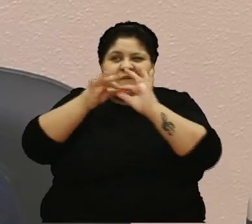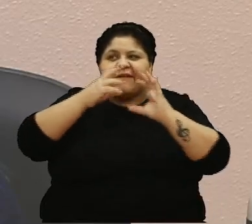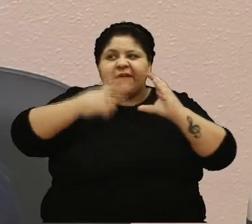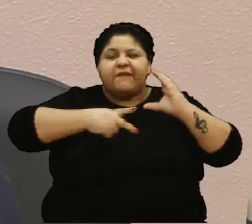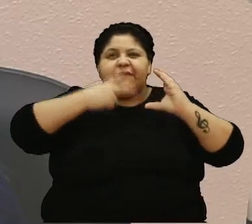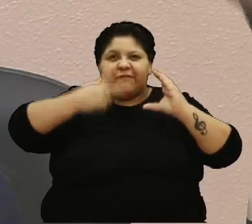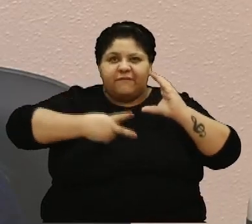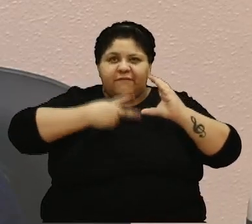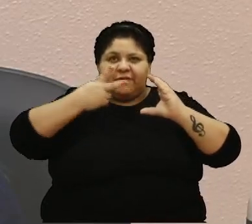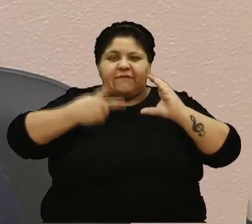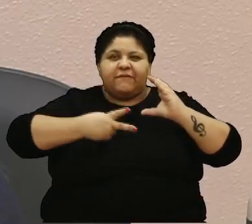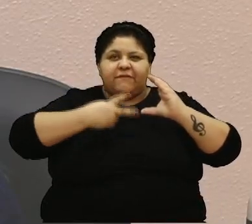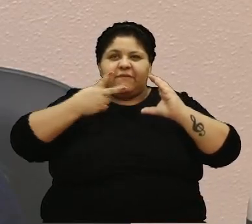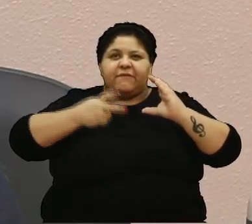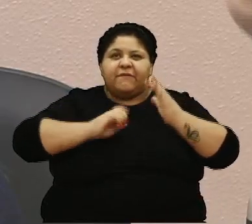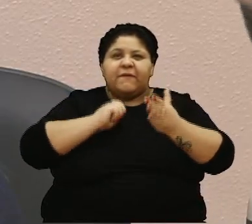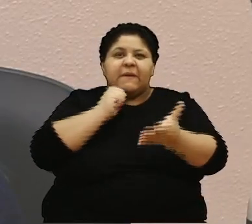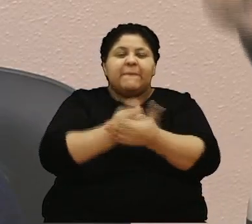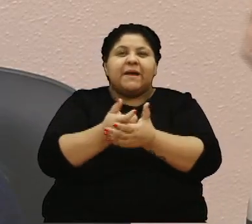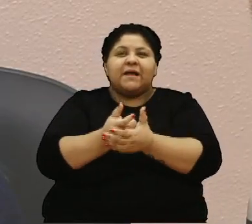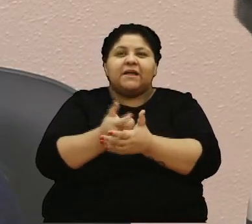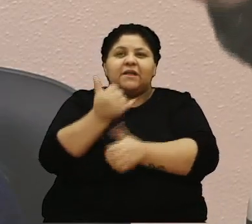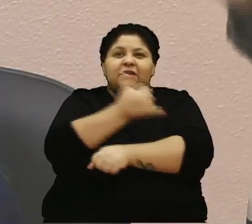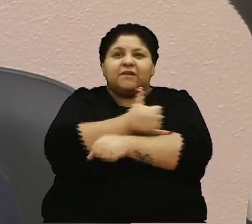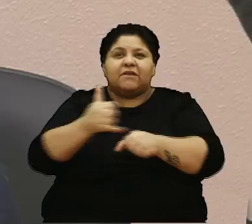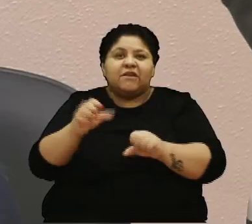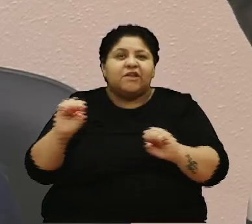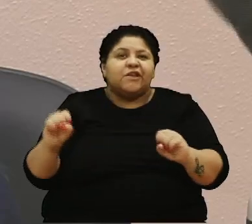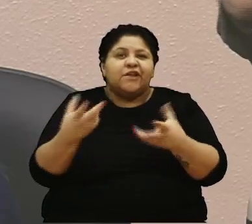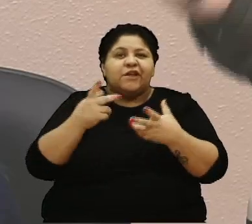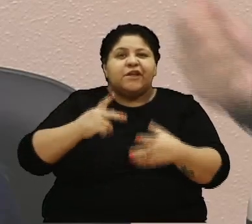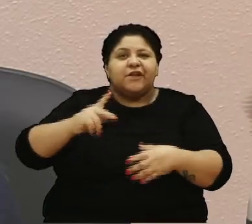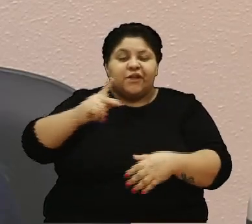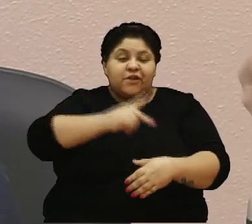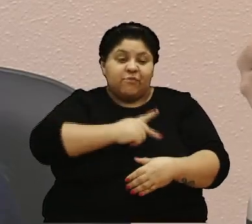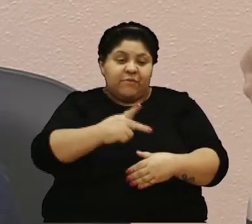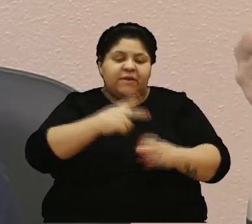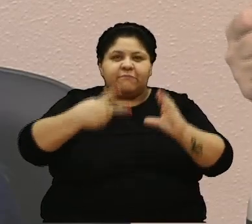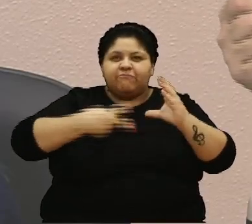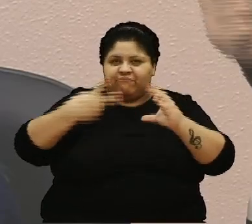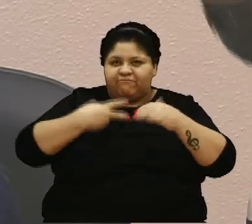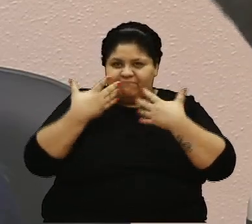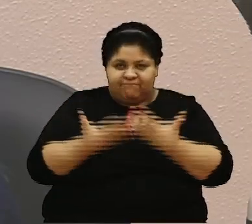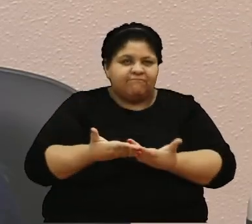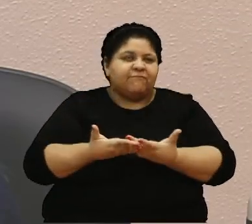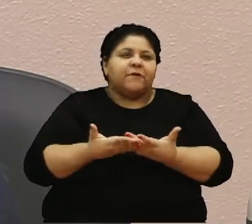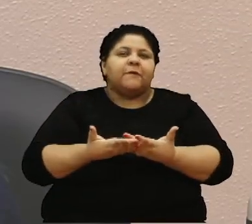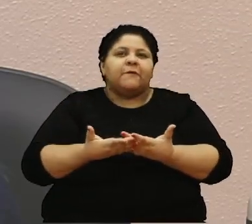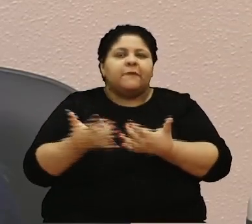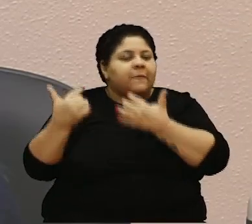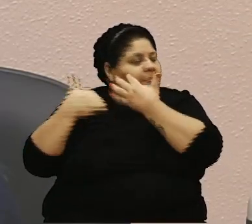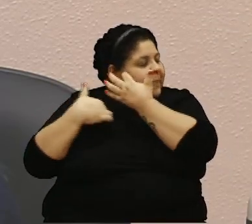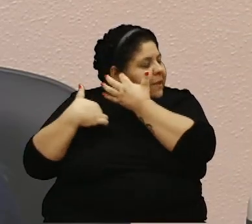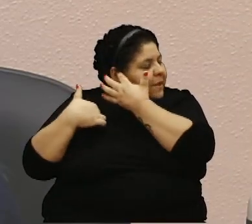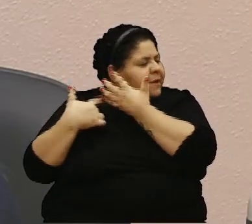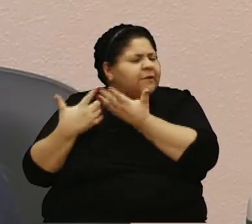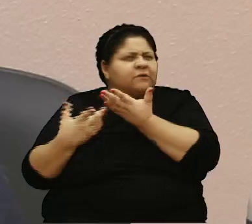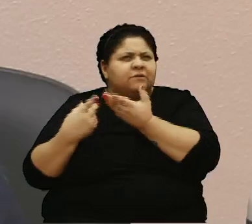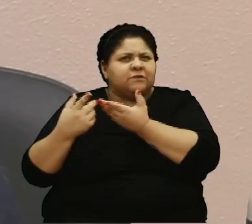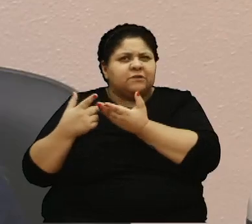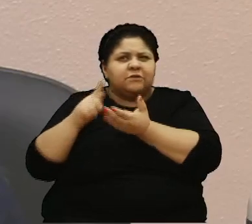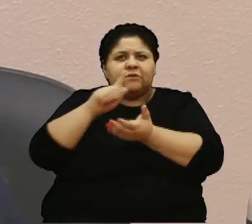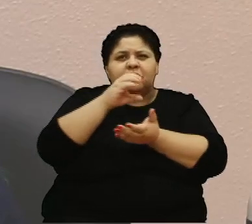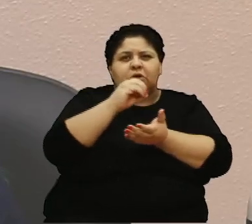Vereadores. Eles custearam, inclusive, as passagens num evento de presidentes de câmaras de vereadores. Então, eu vou de